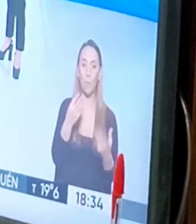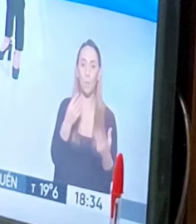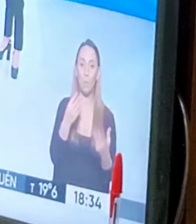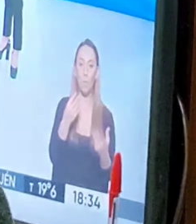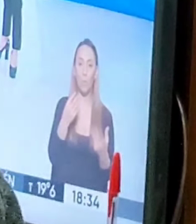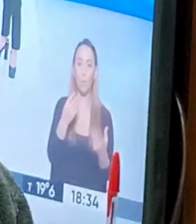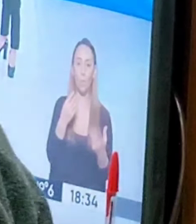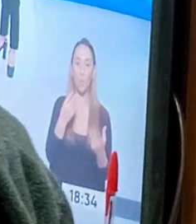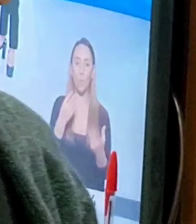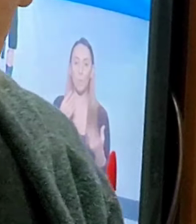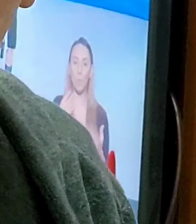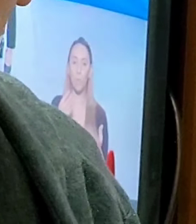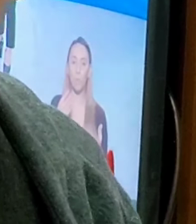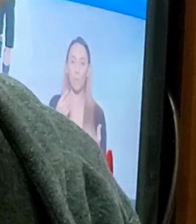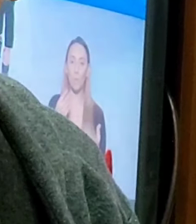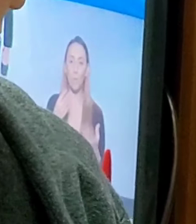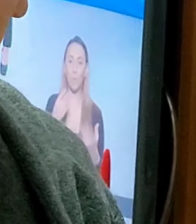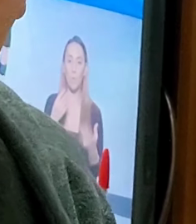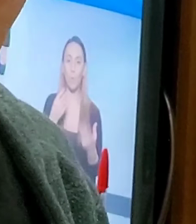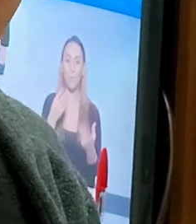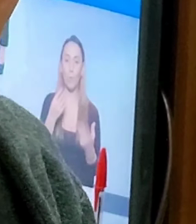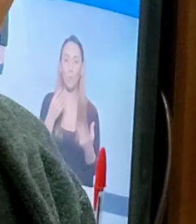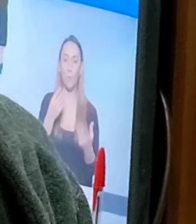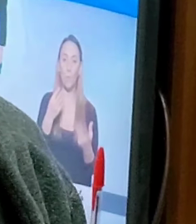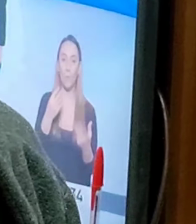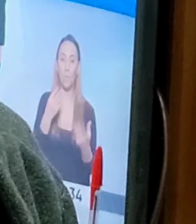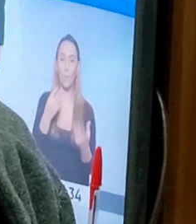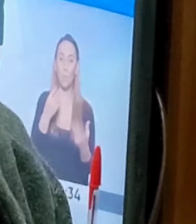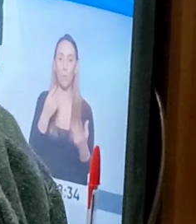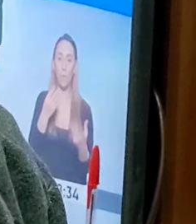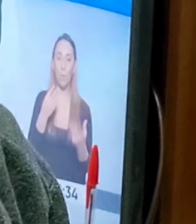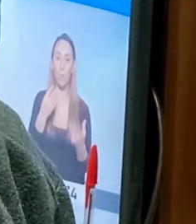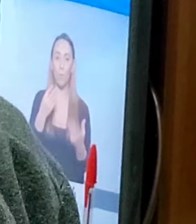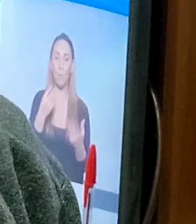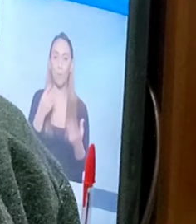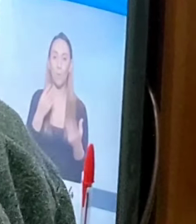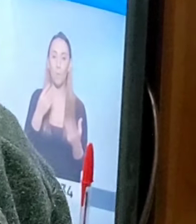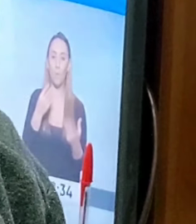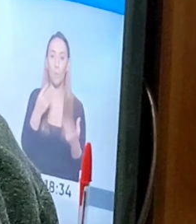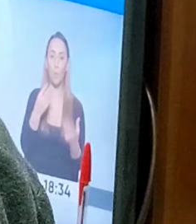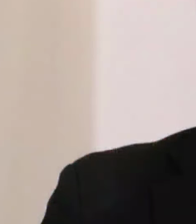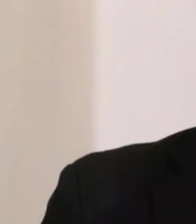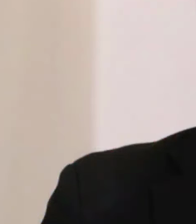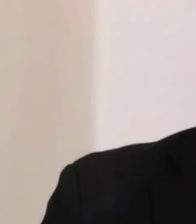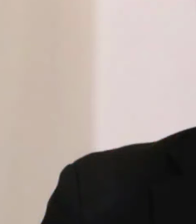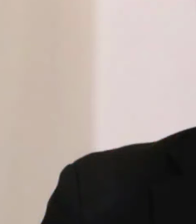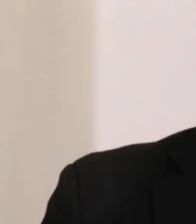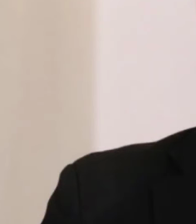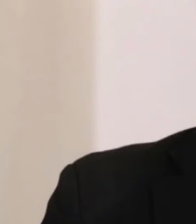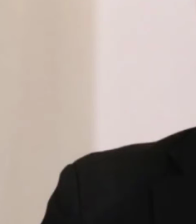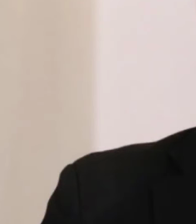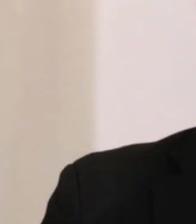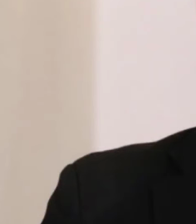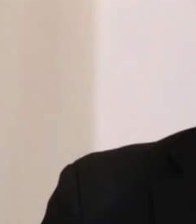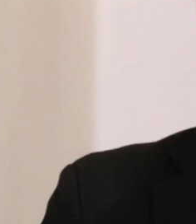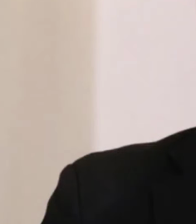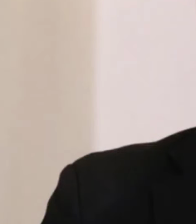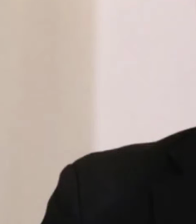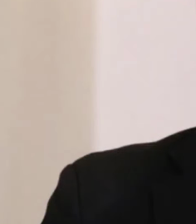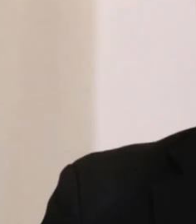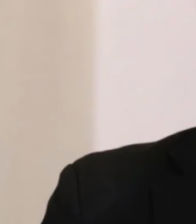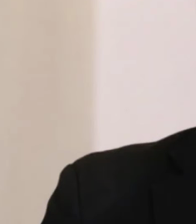com o secretário da OEA. A gente não se recorda muito hoje desse secretário-geral,